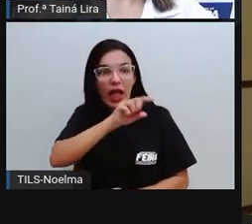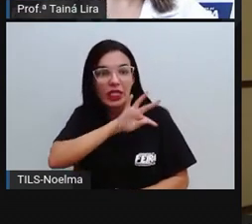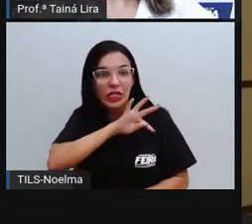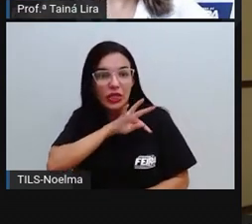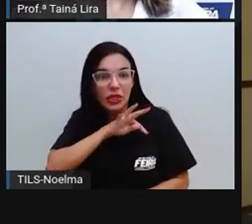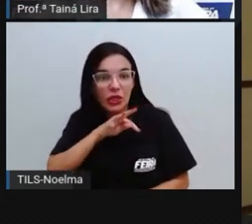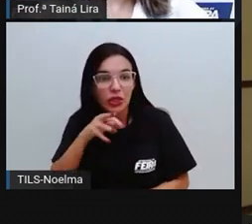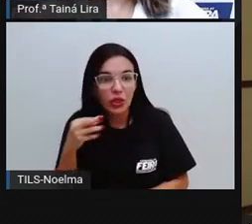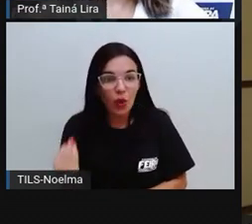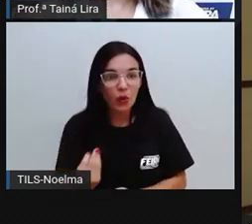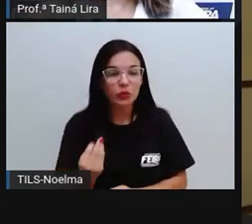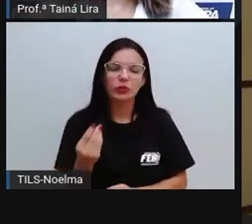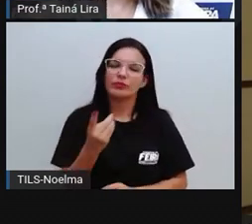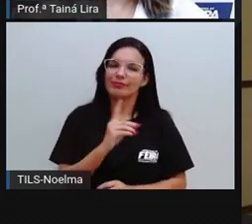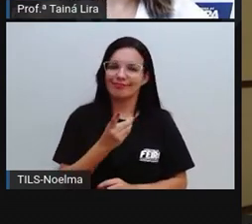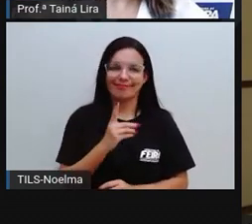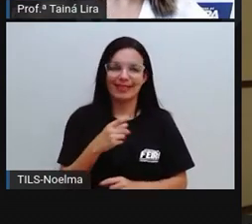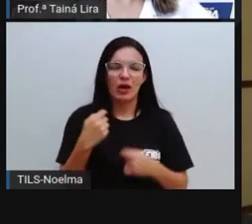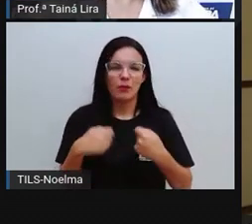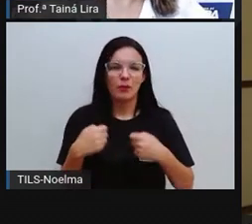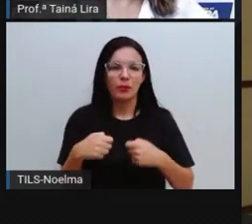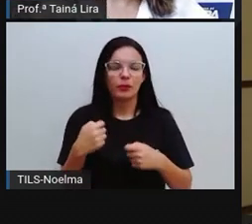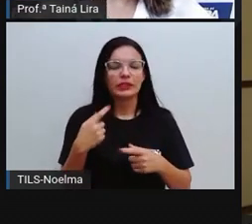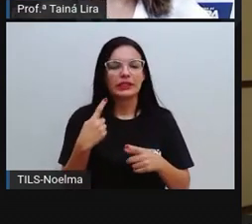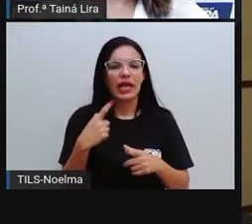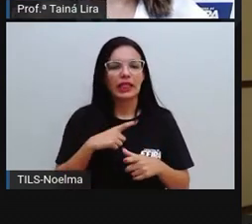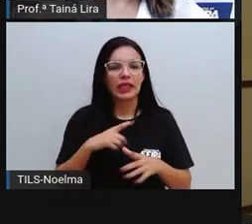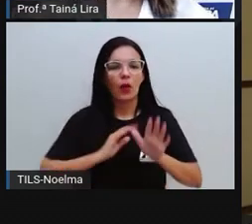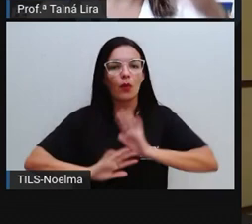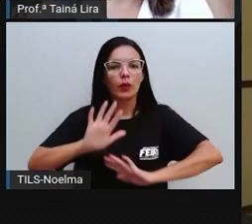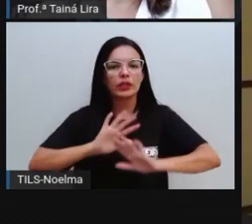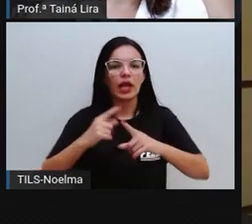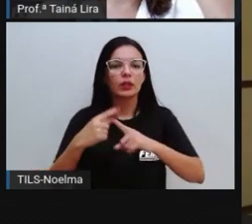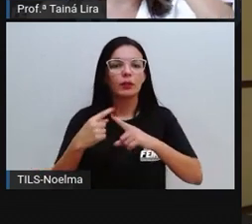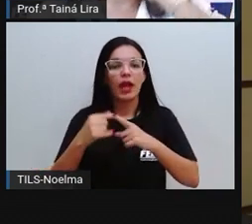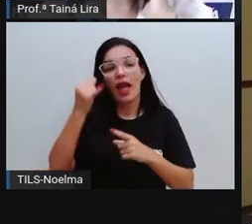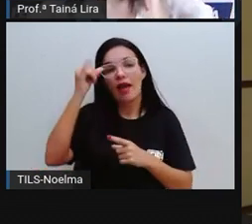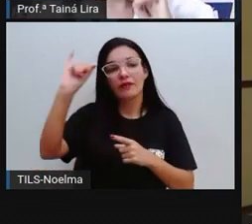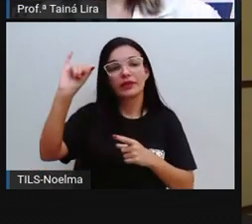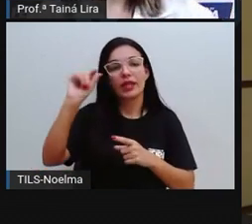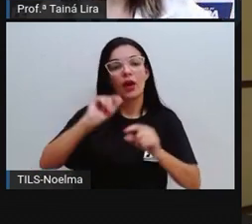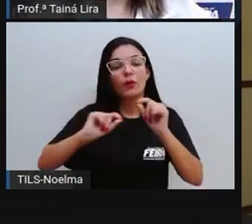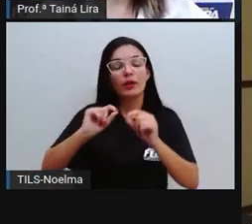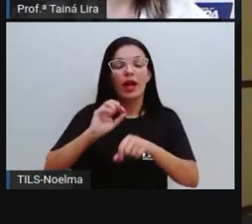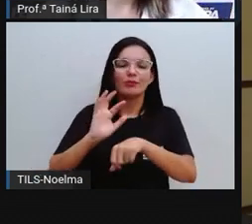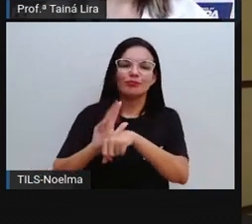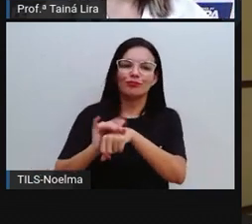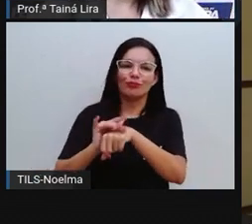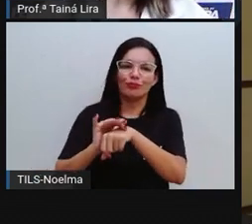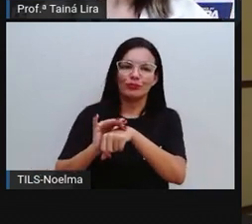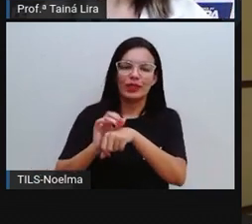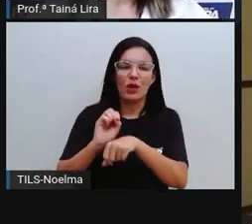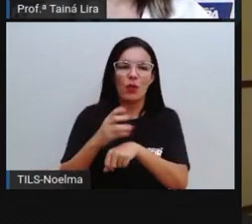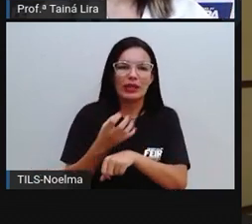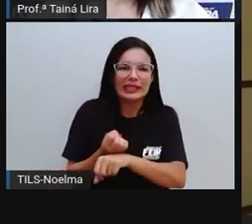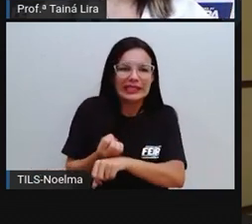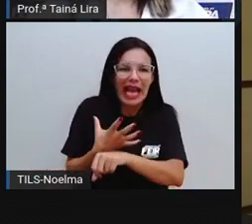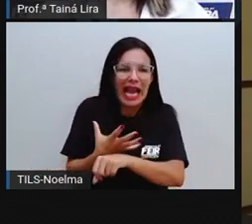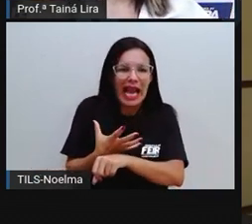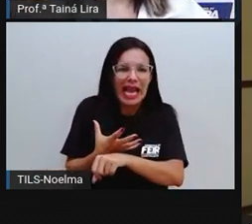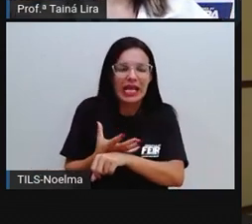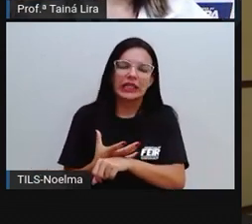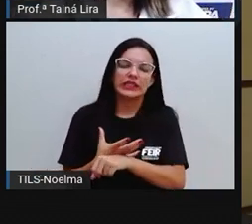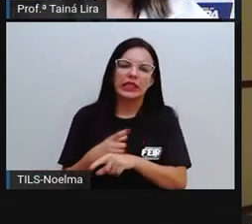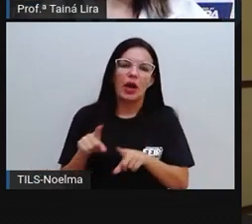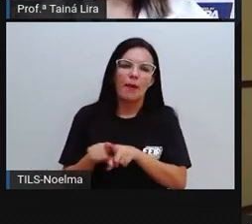pode trazer prejuízos para você, tá? Então, você pode ter aí uma queimadura, tá? Você pode